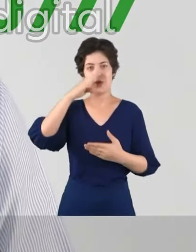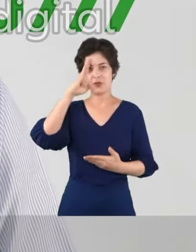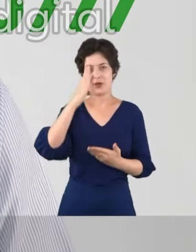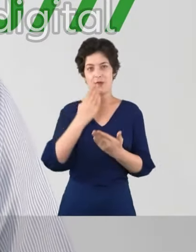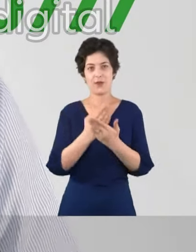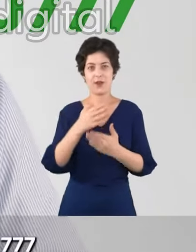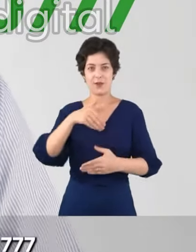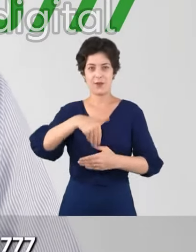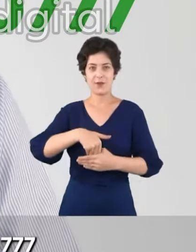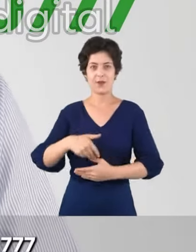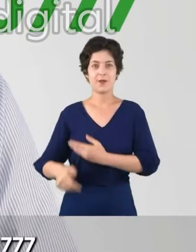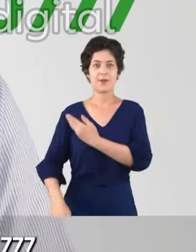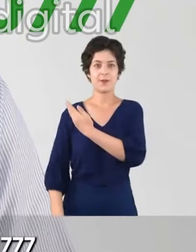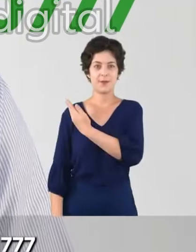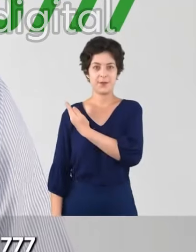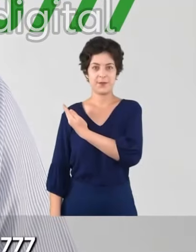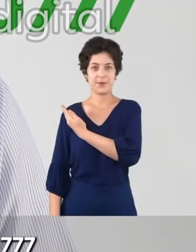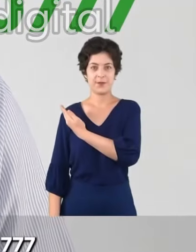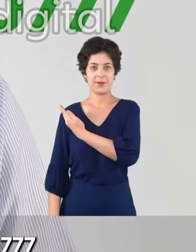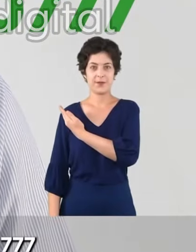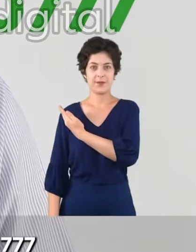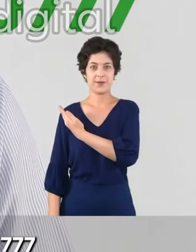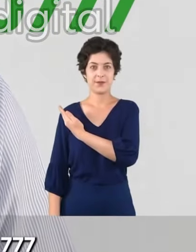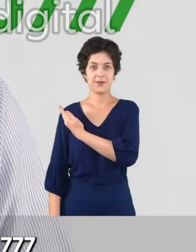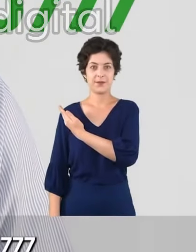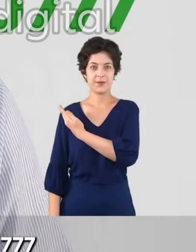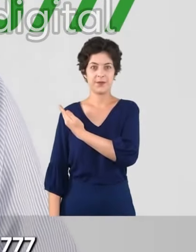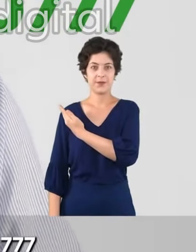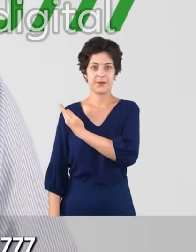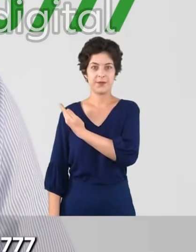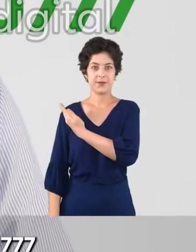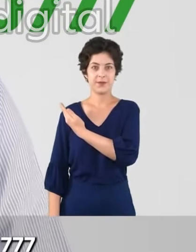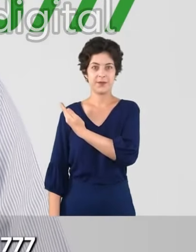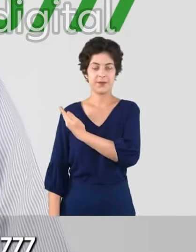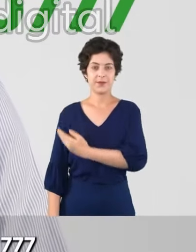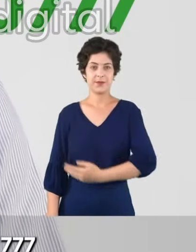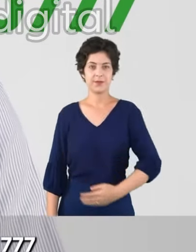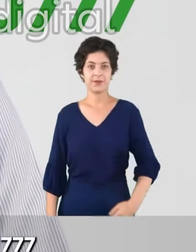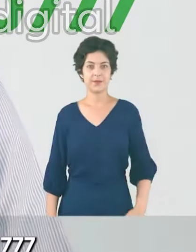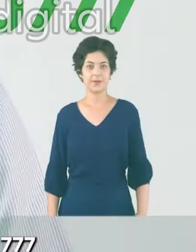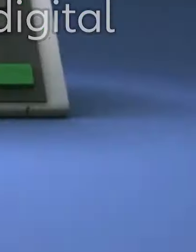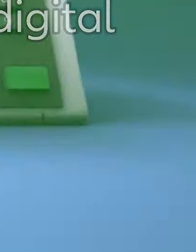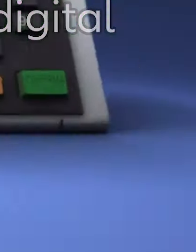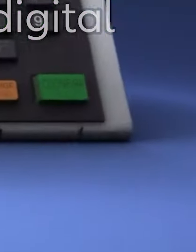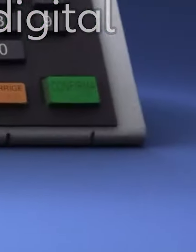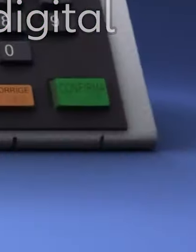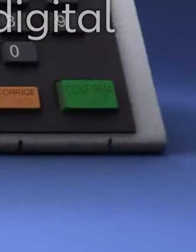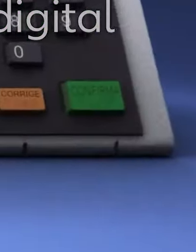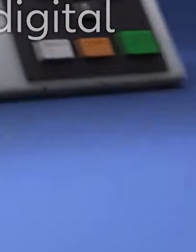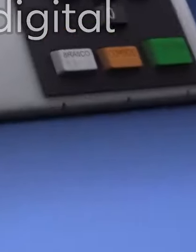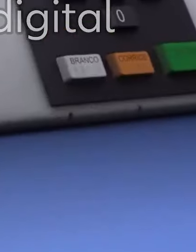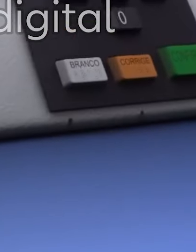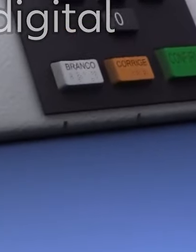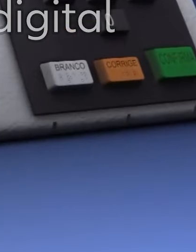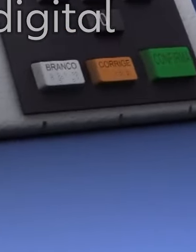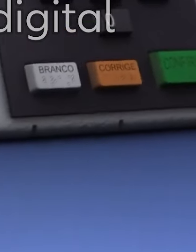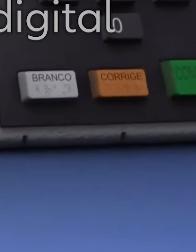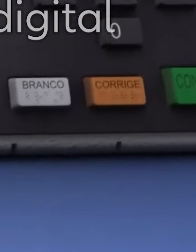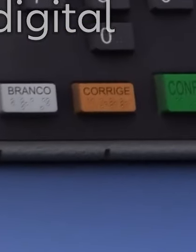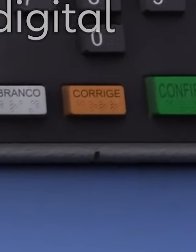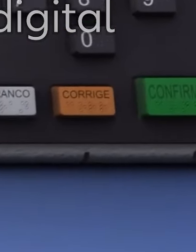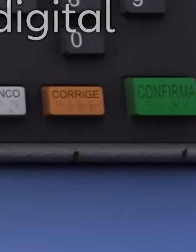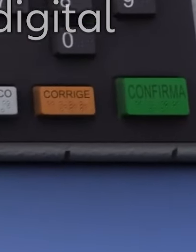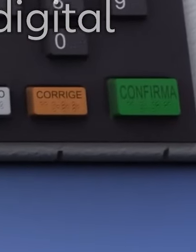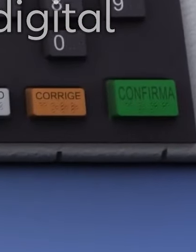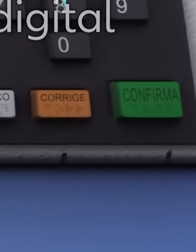confiança. Vote Pastor Bittencú de Madureira, 7777. Para vereador, vote 70.